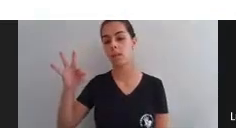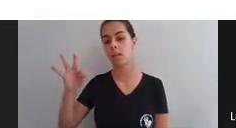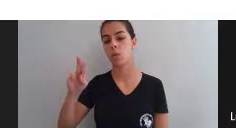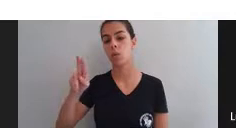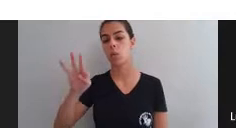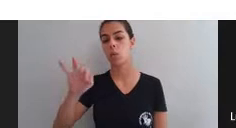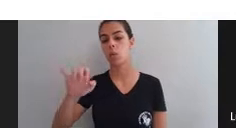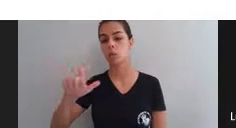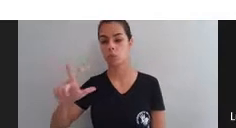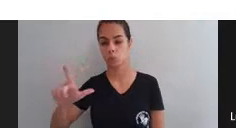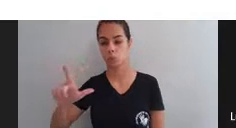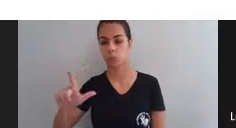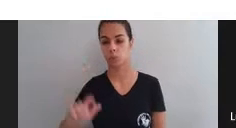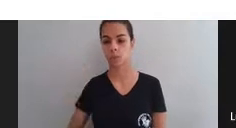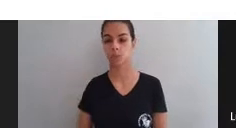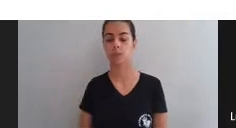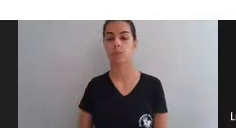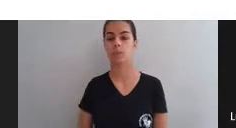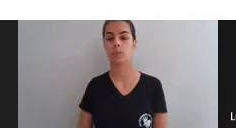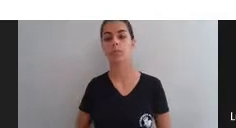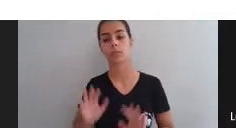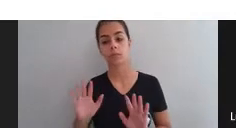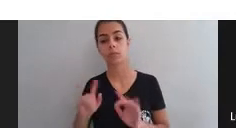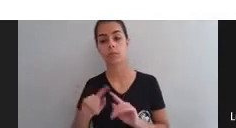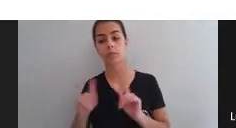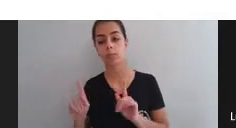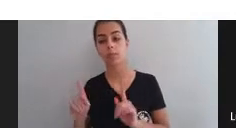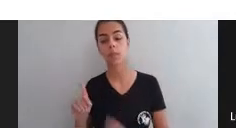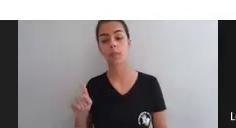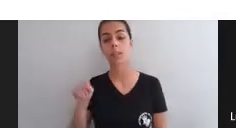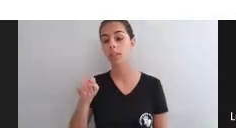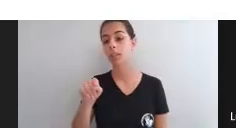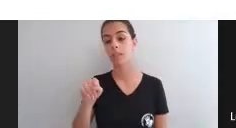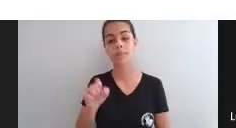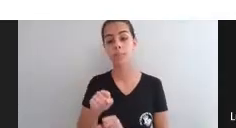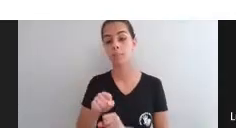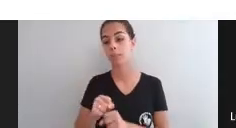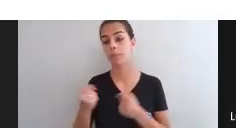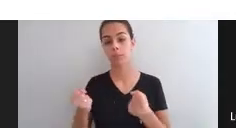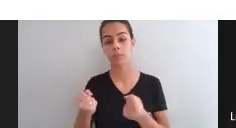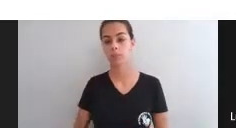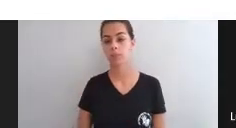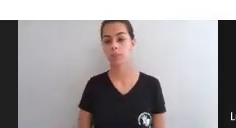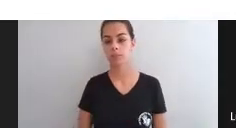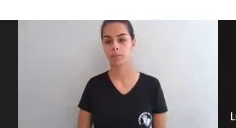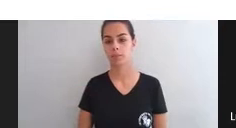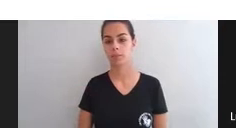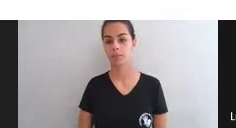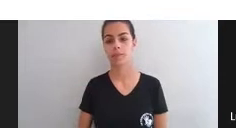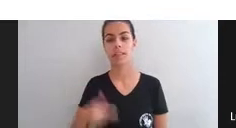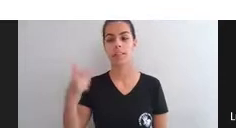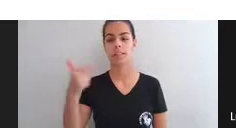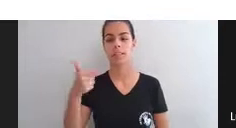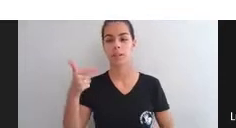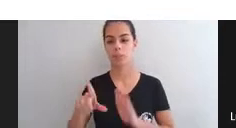útil. Só que isso é impossível, segundo a segunda